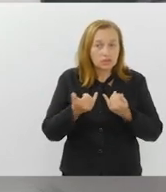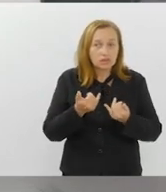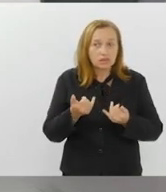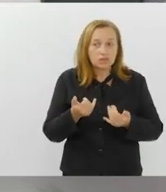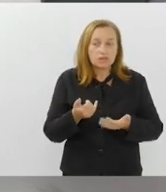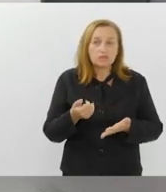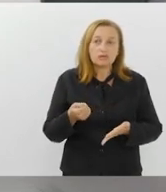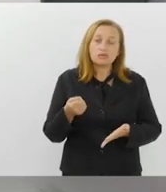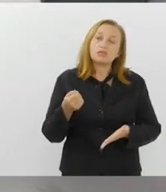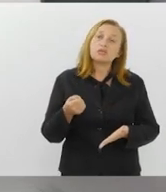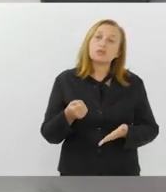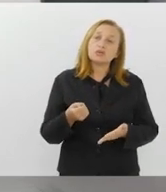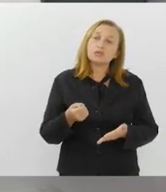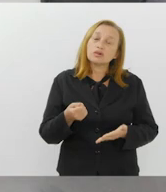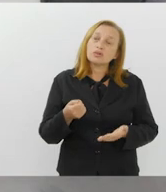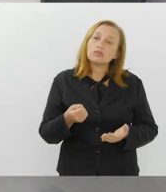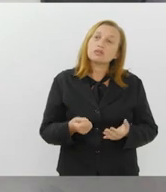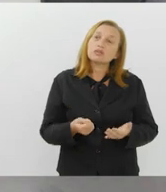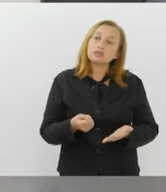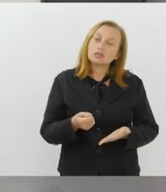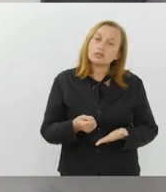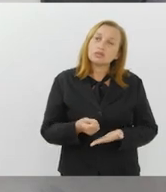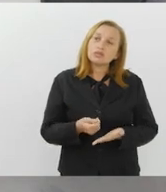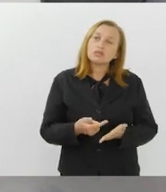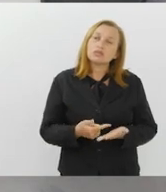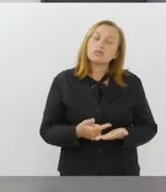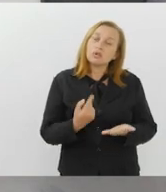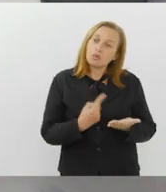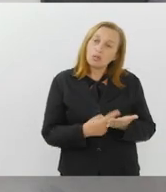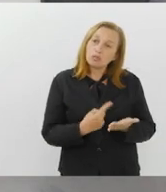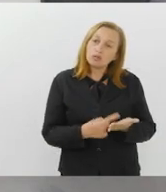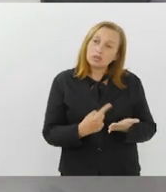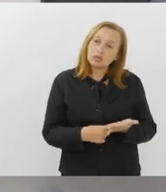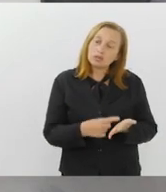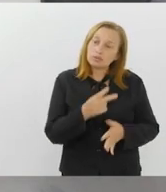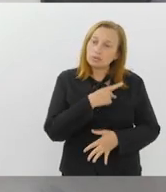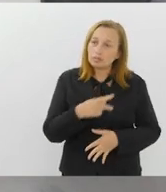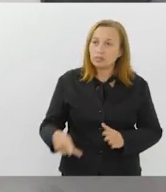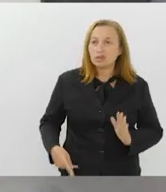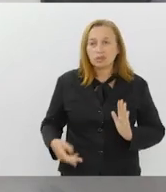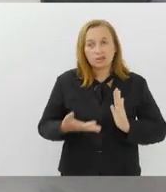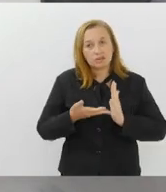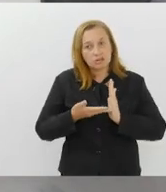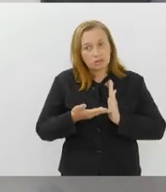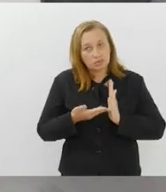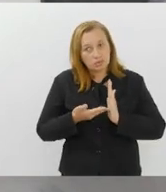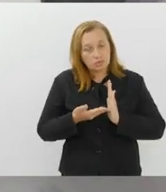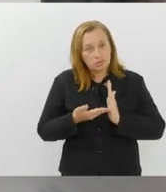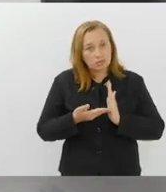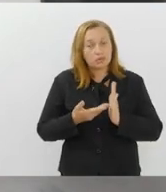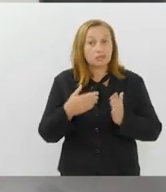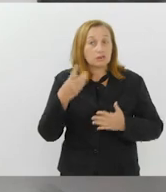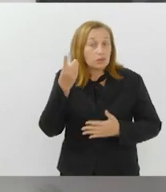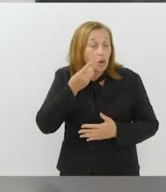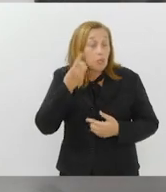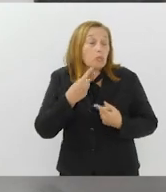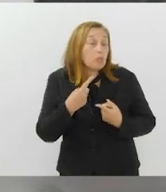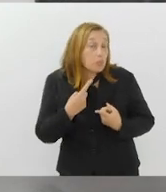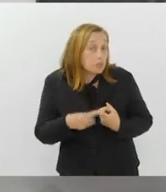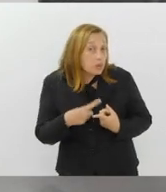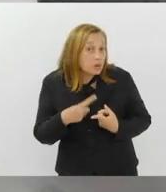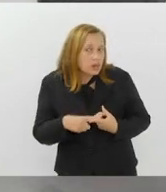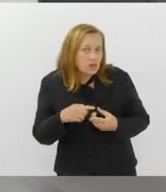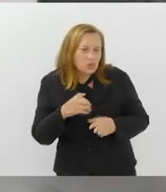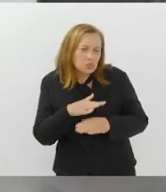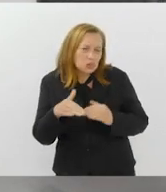veiculada e que foi formalmente ali combinado com o presidente da Câmara dos Deputados. Porque